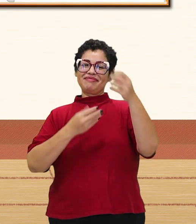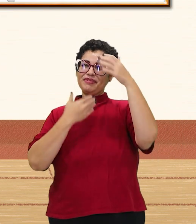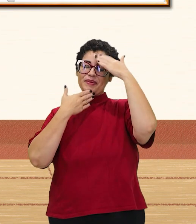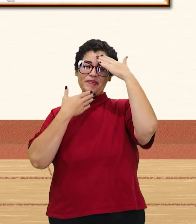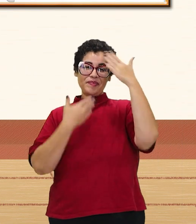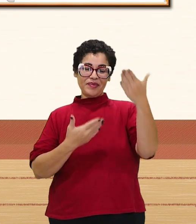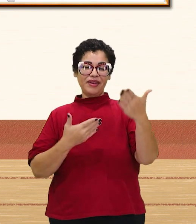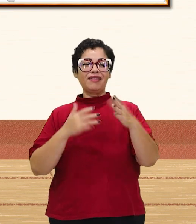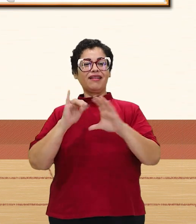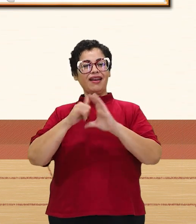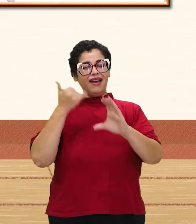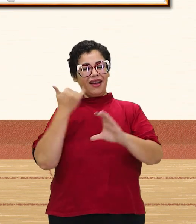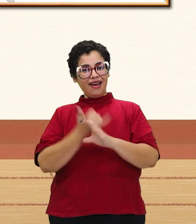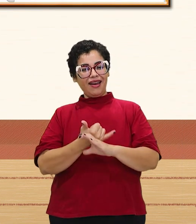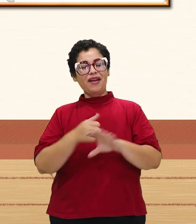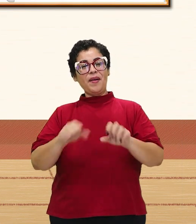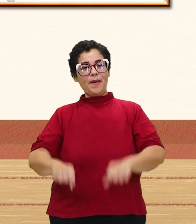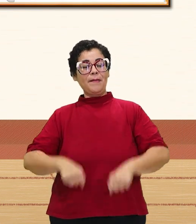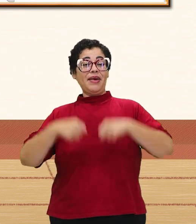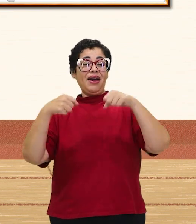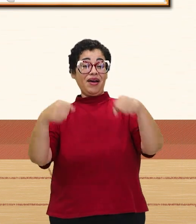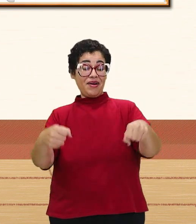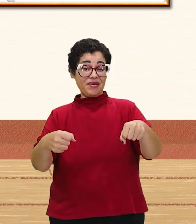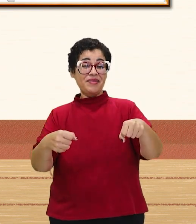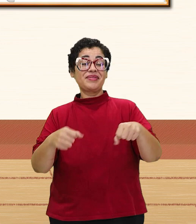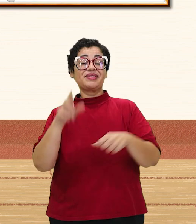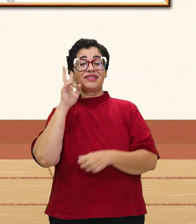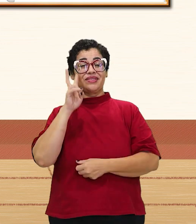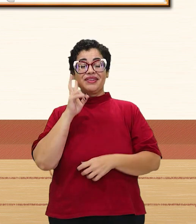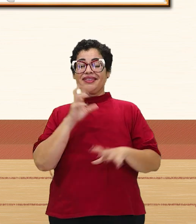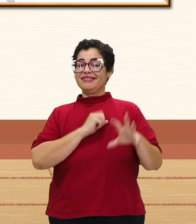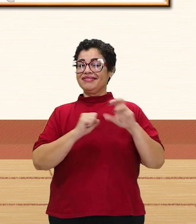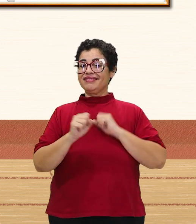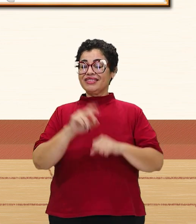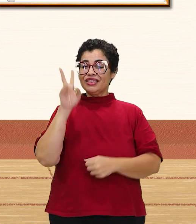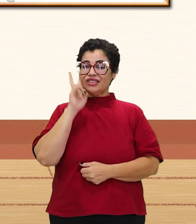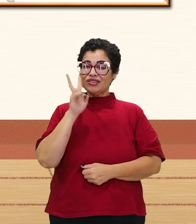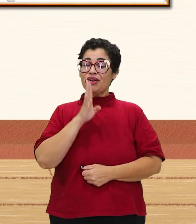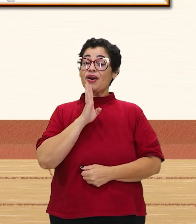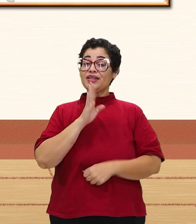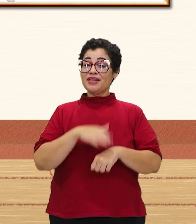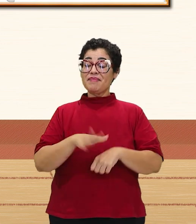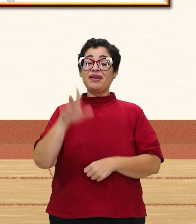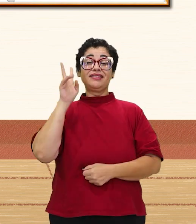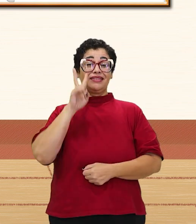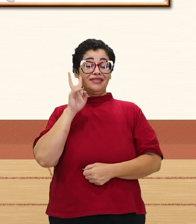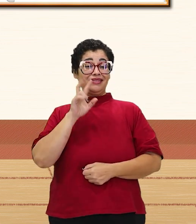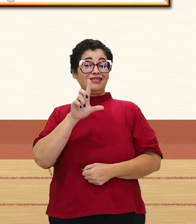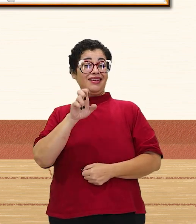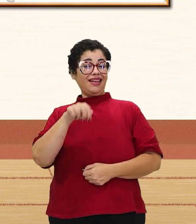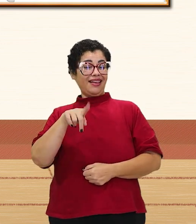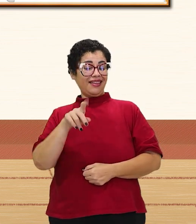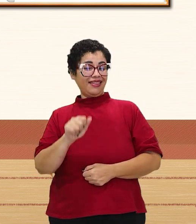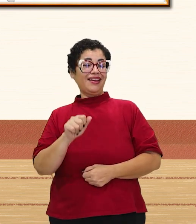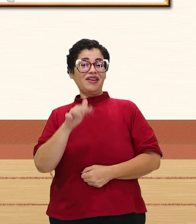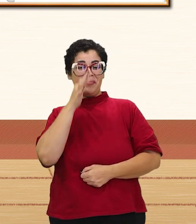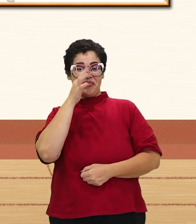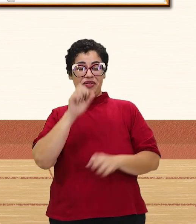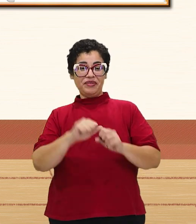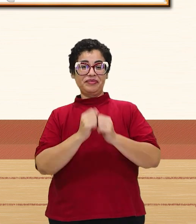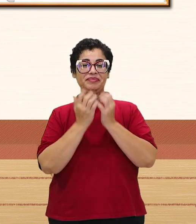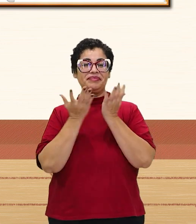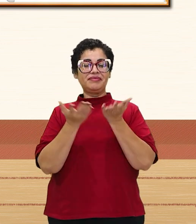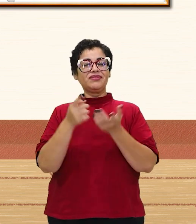chegou. Obrigado à turma do canal O Baú da Camilinha. Adoramos conhecer um pouco mais sobre a lenda da Vitória